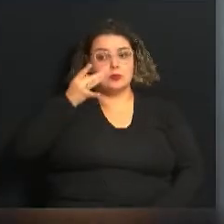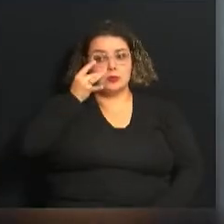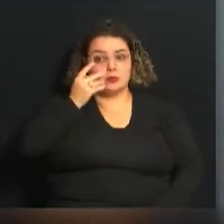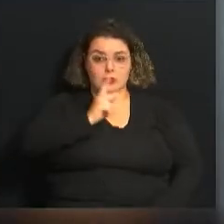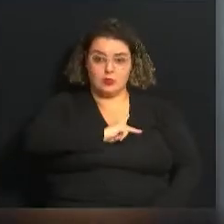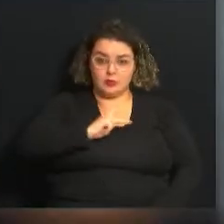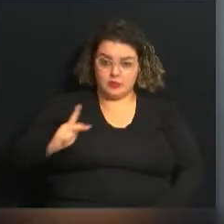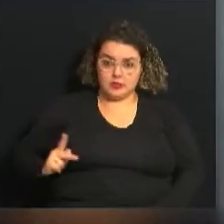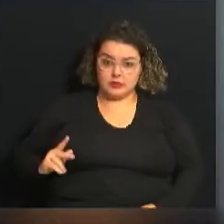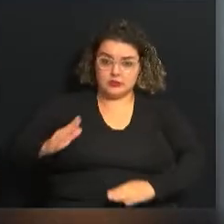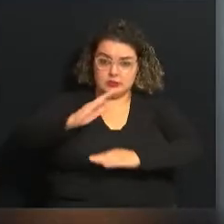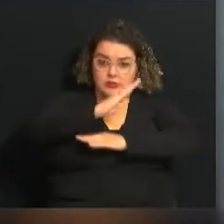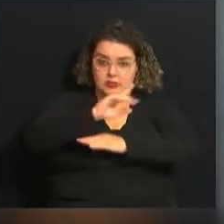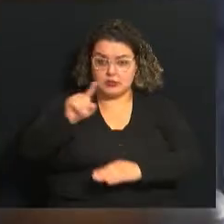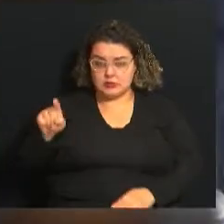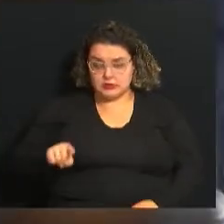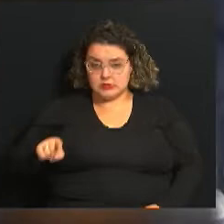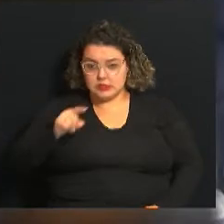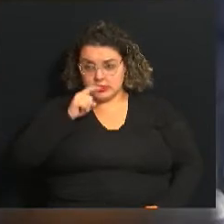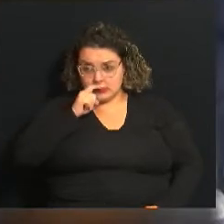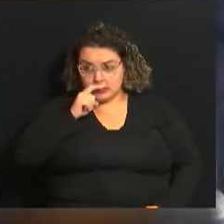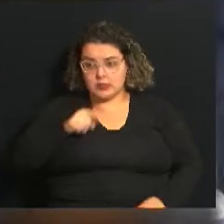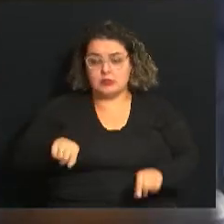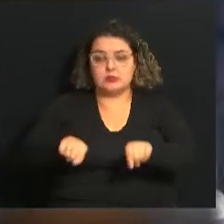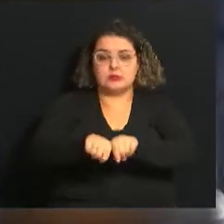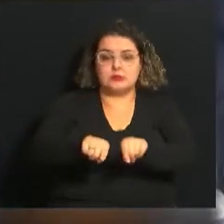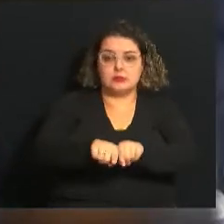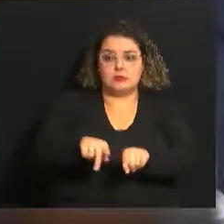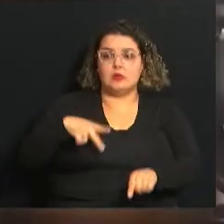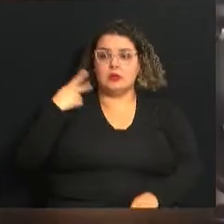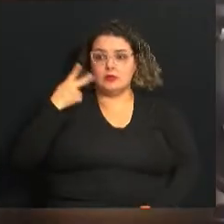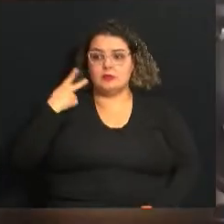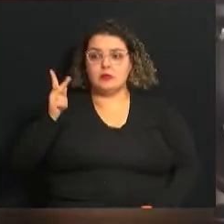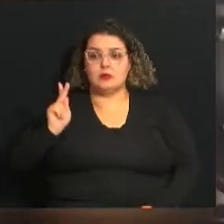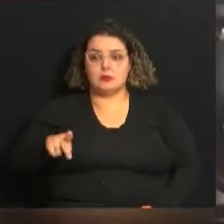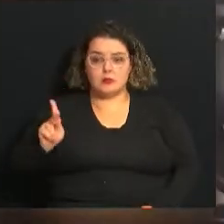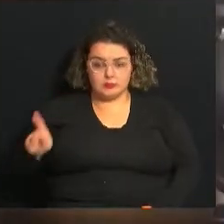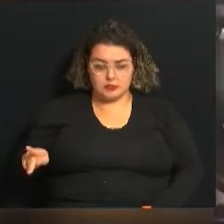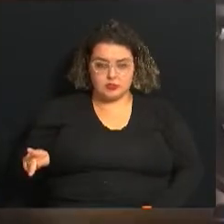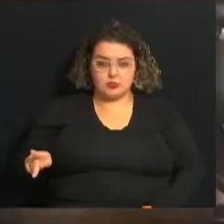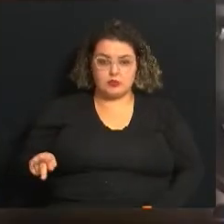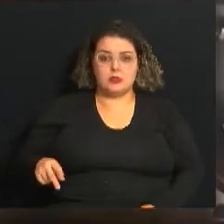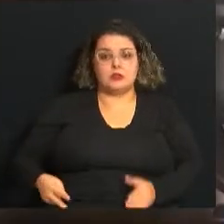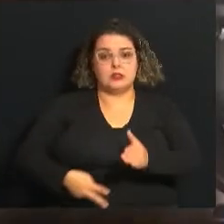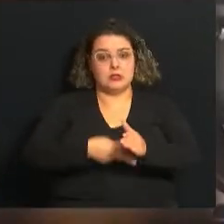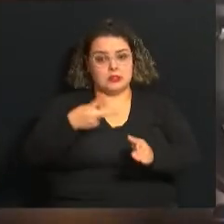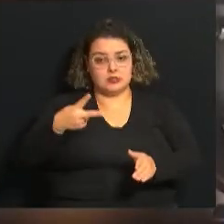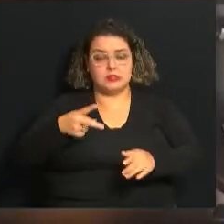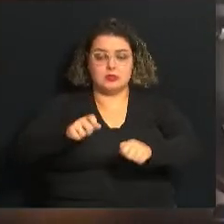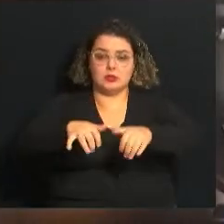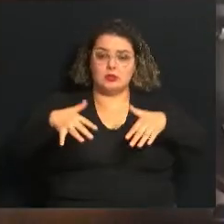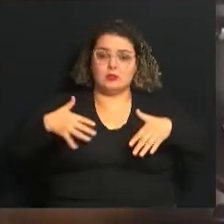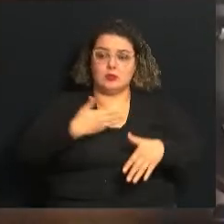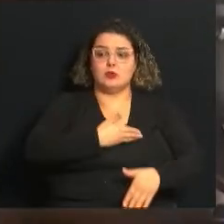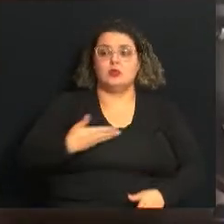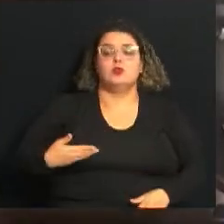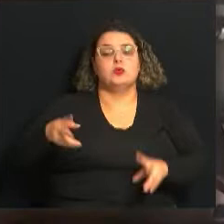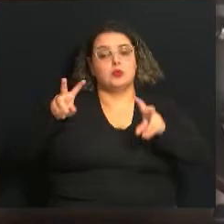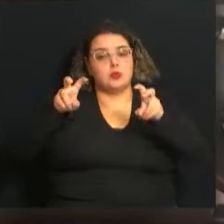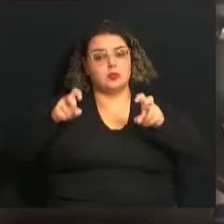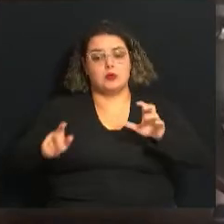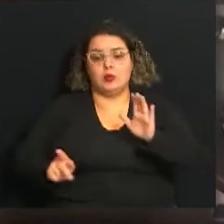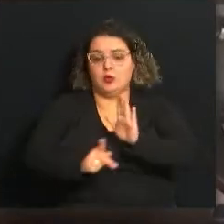da Casa, Zé Carlos, e o vereador Professor Alberto. Na segunda audiência do dia, o tema foi o projeto